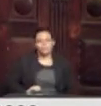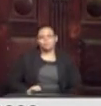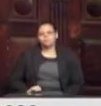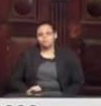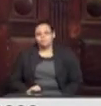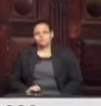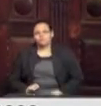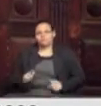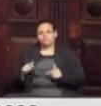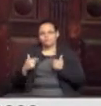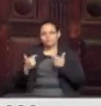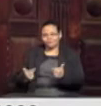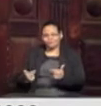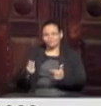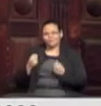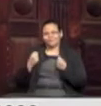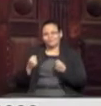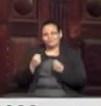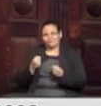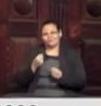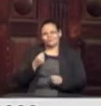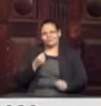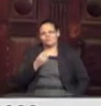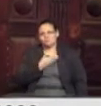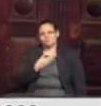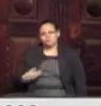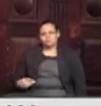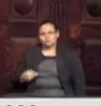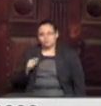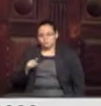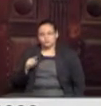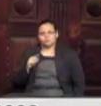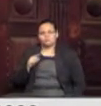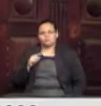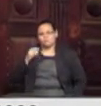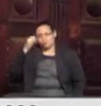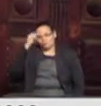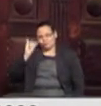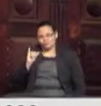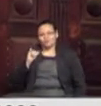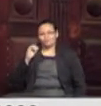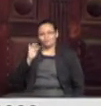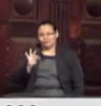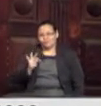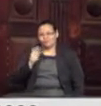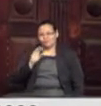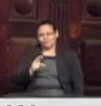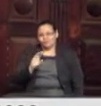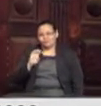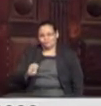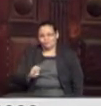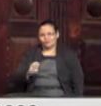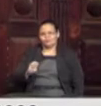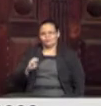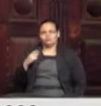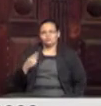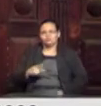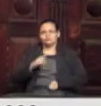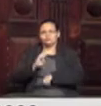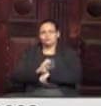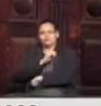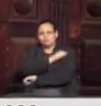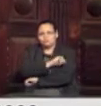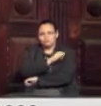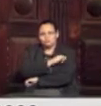Poder Executivo para evitar uma vacância de funcionamento do Tribunal de Contas do Estado do Rio de Janeiro. É nosso